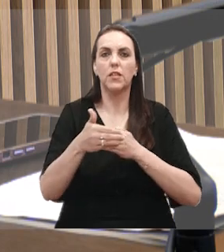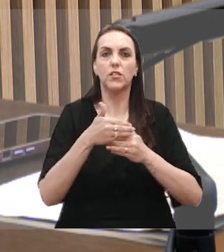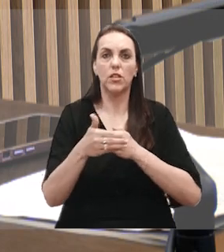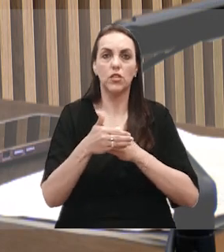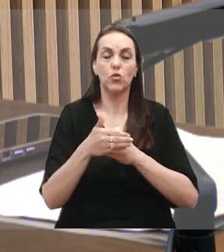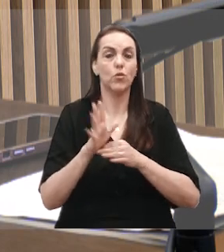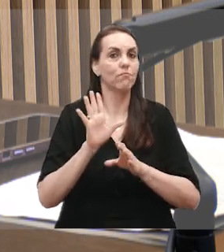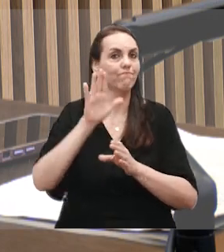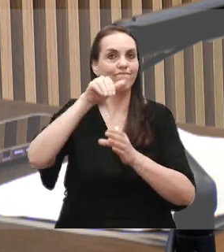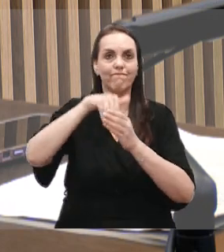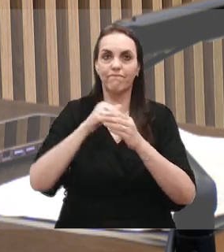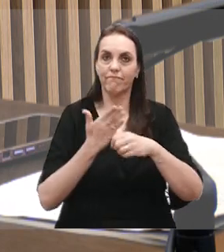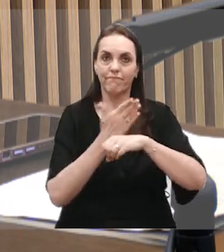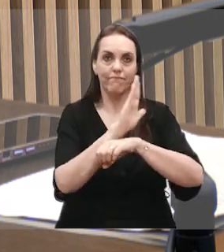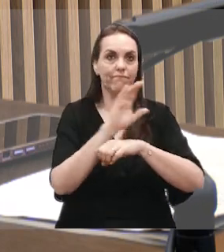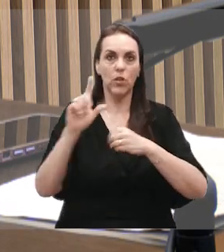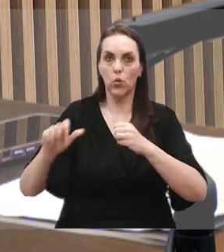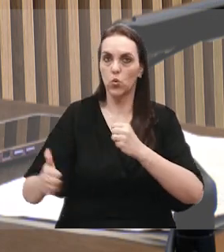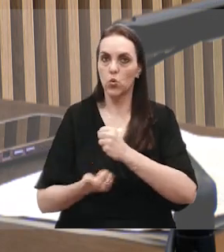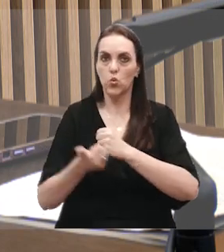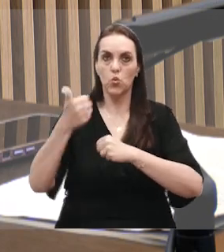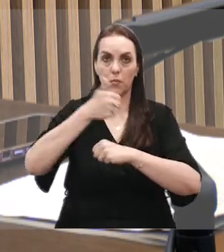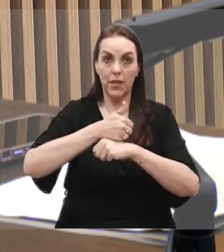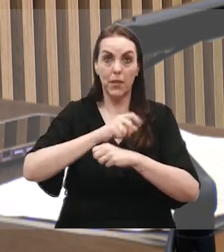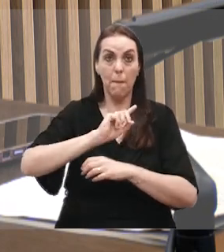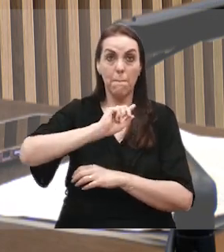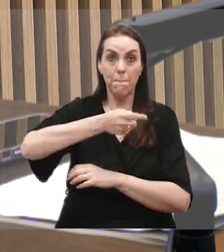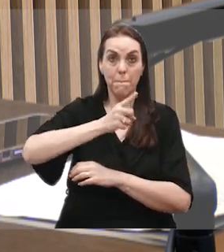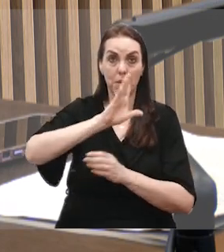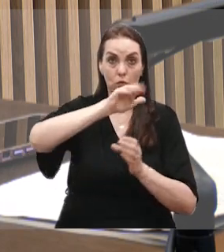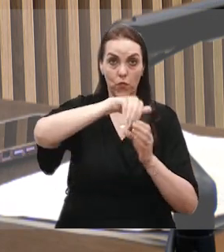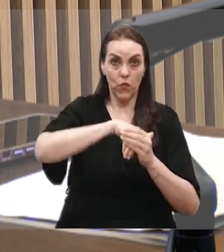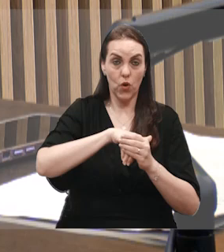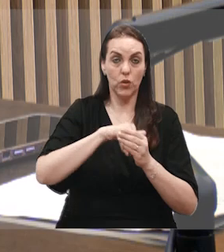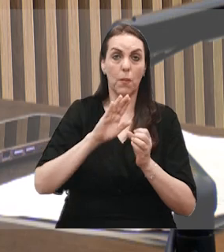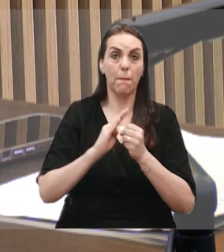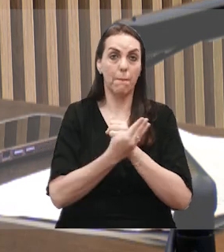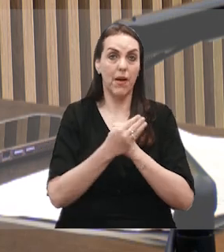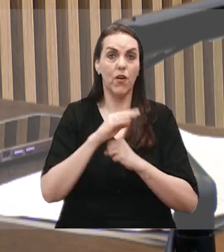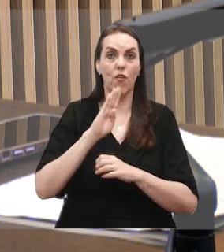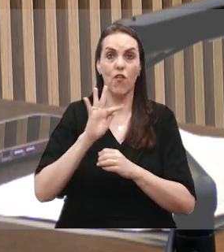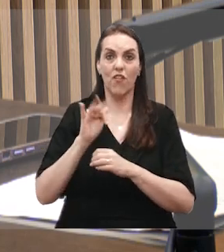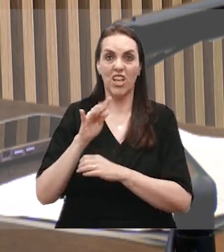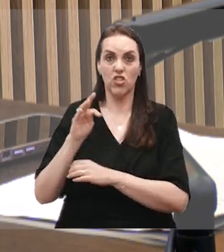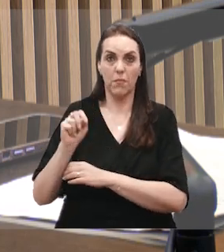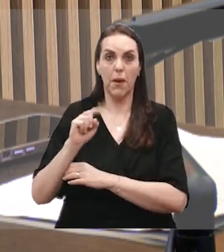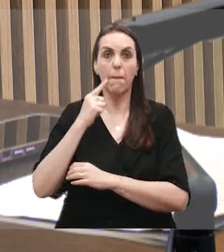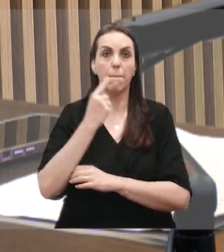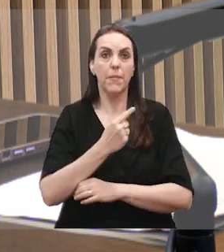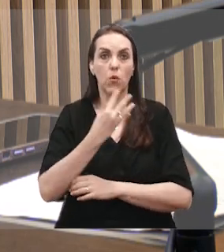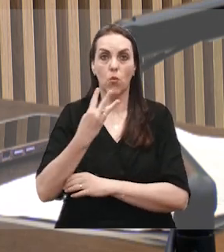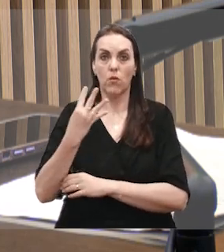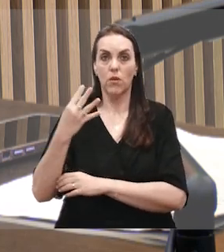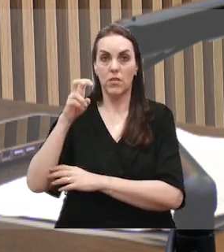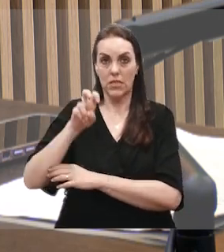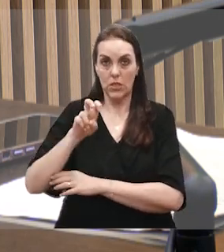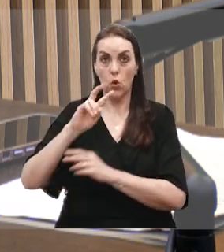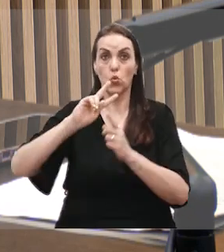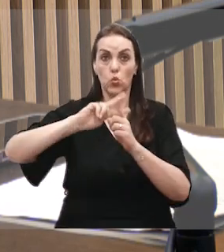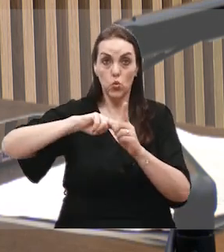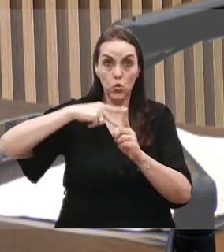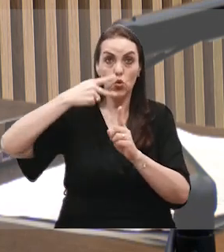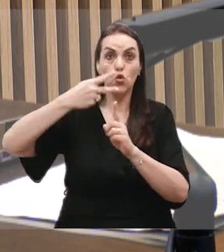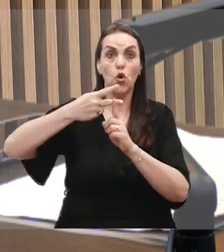suplência. Ali, eu fiz 1.000 votos no bairro Fátima e 1.445 fora. Eu já faço o dobro da votação